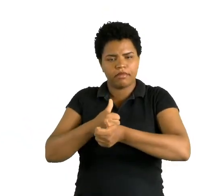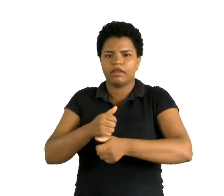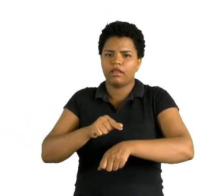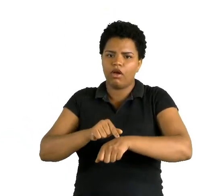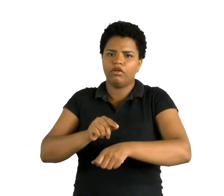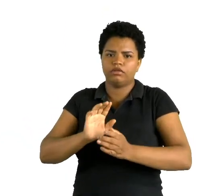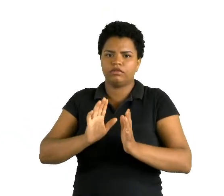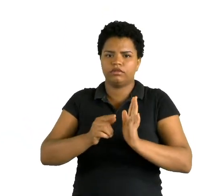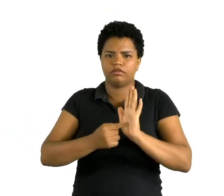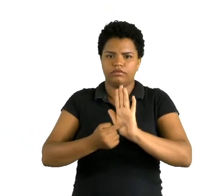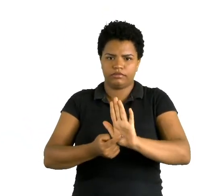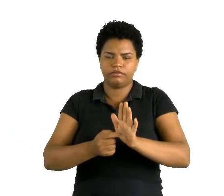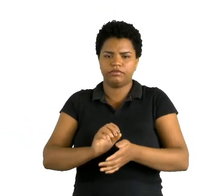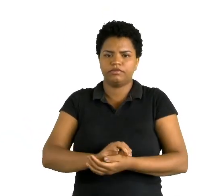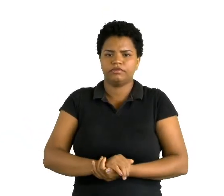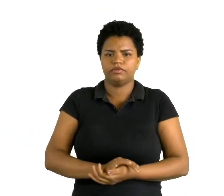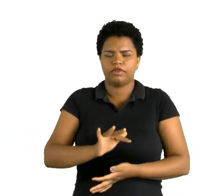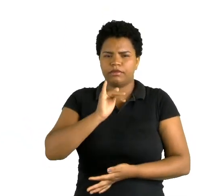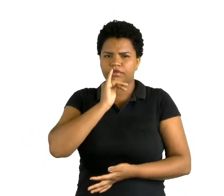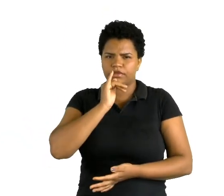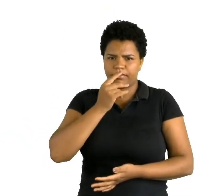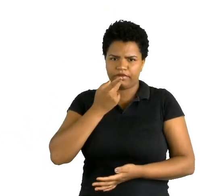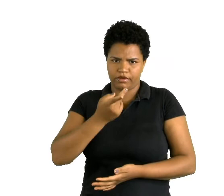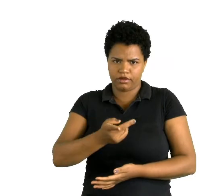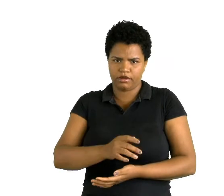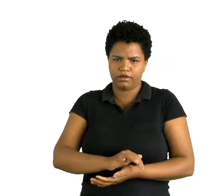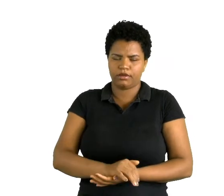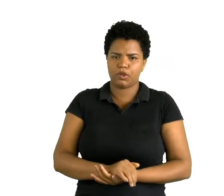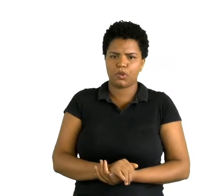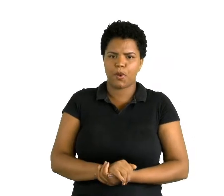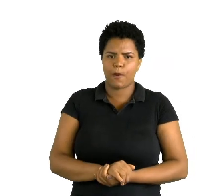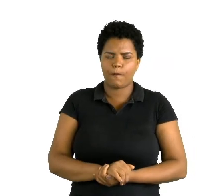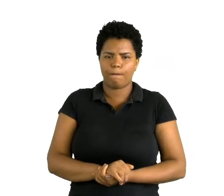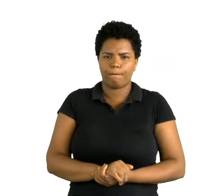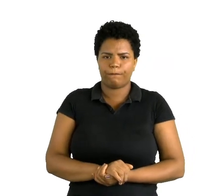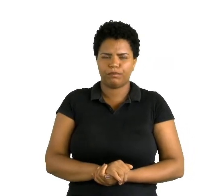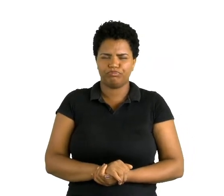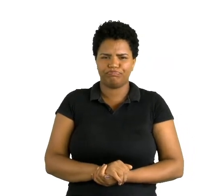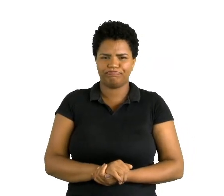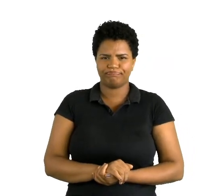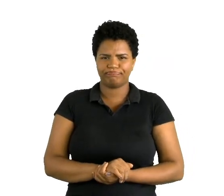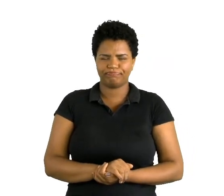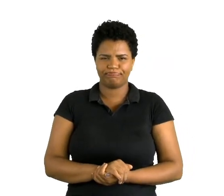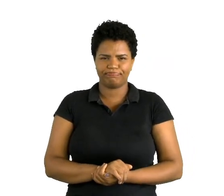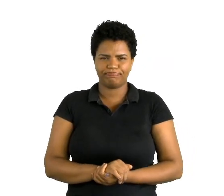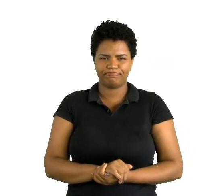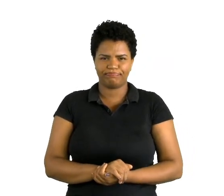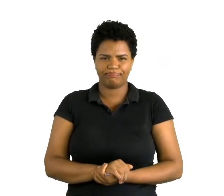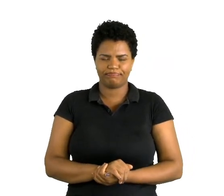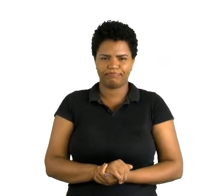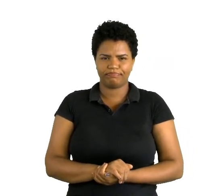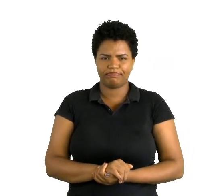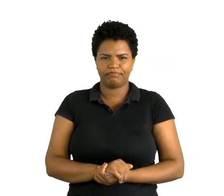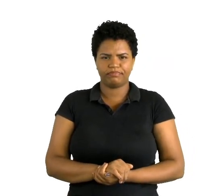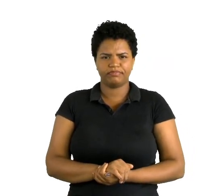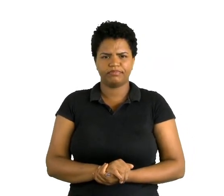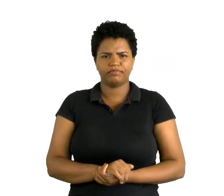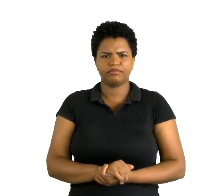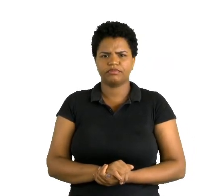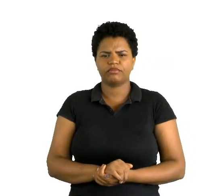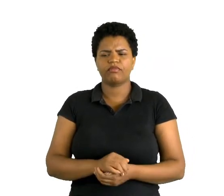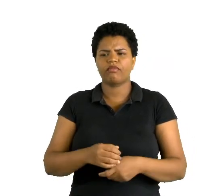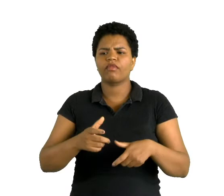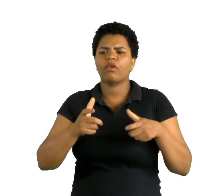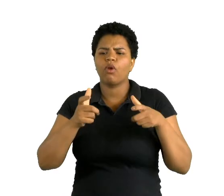exemplo, quando eu falo assim para vocês, where's Tom? He's playing soccer. Onde está o Tom?